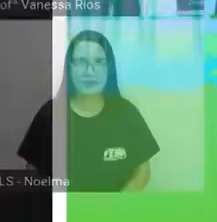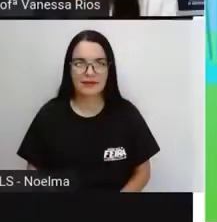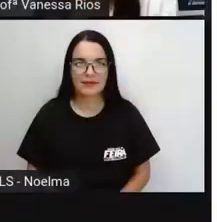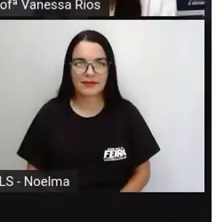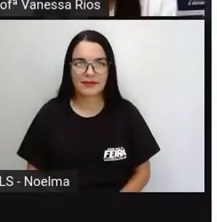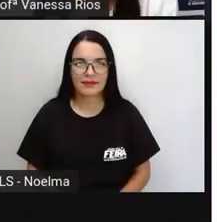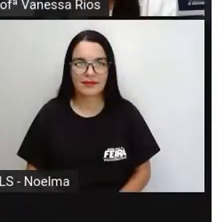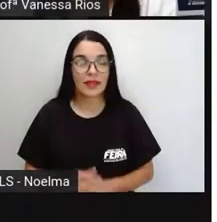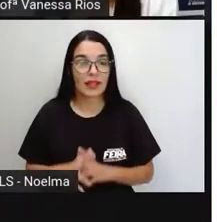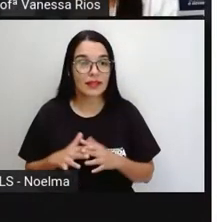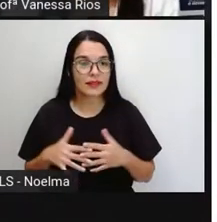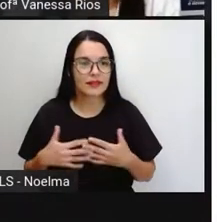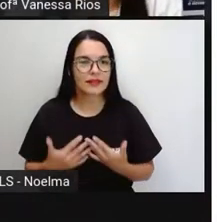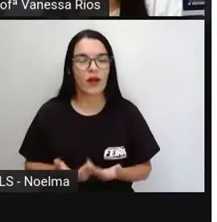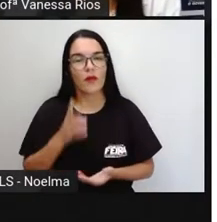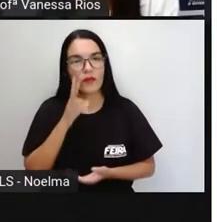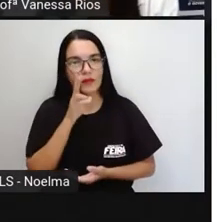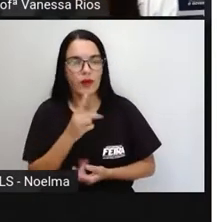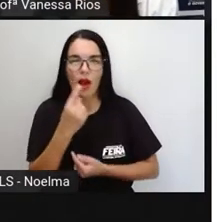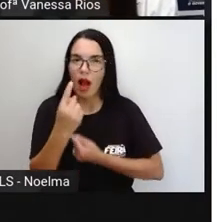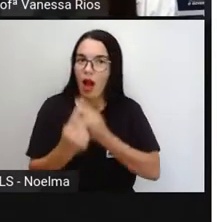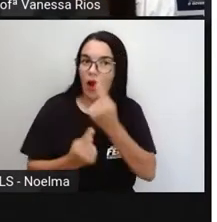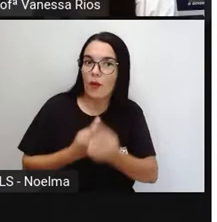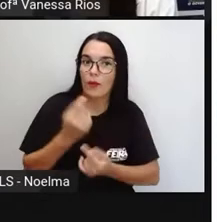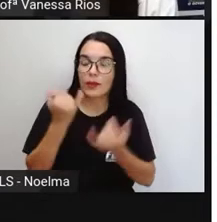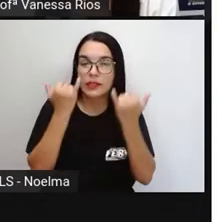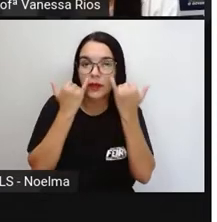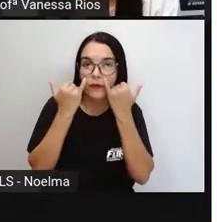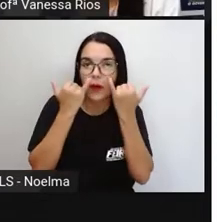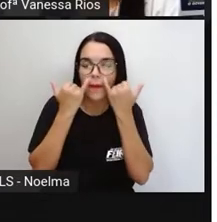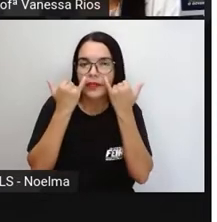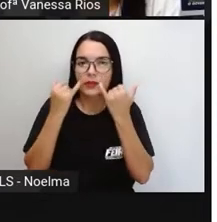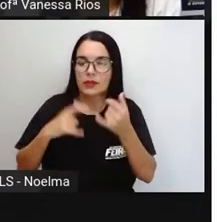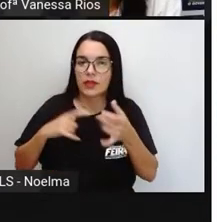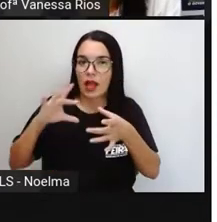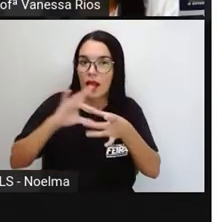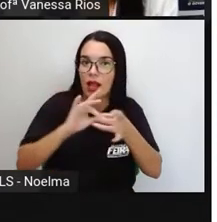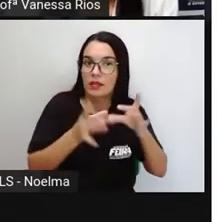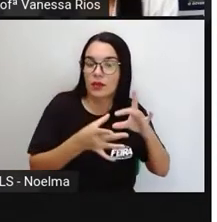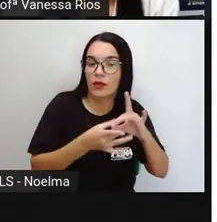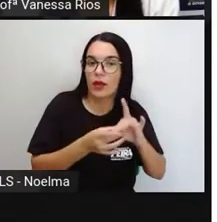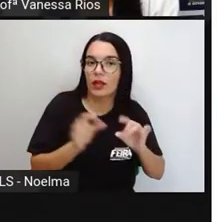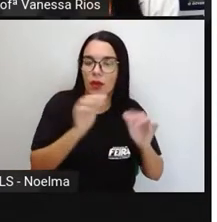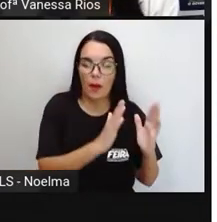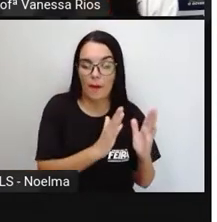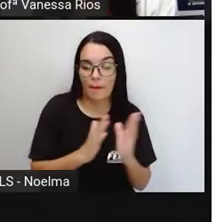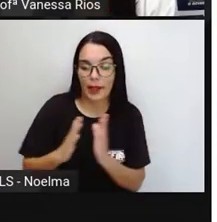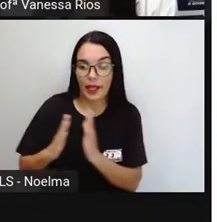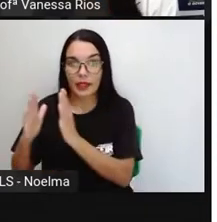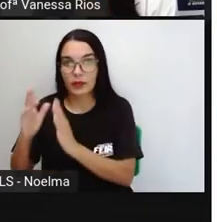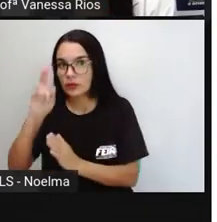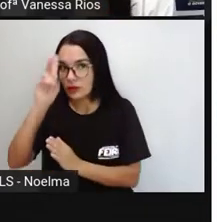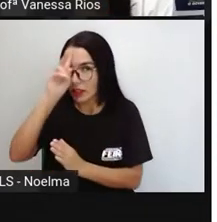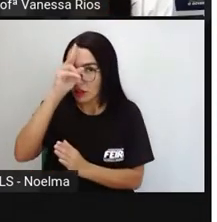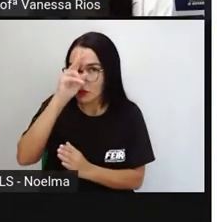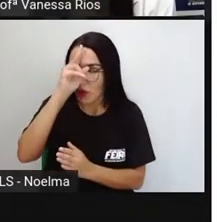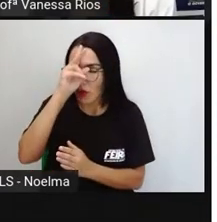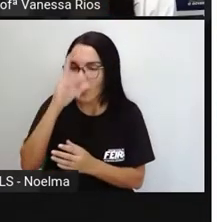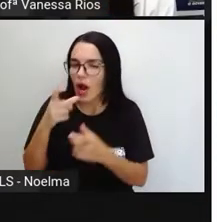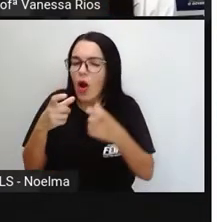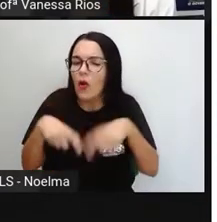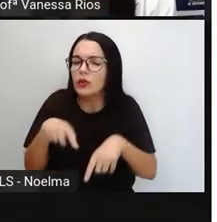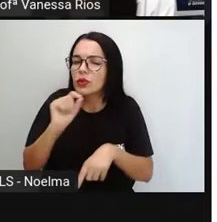O vídeo traz aí algumas informações relacionadas a um período da história onde o homem aí tinha hábitos